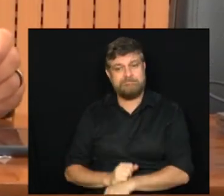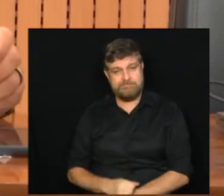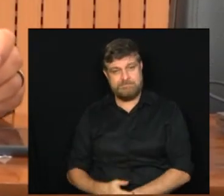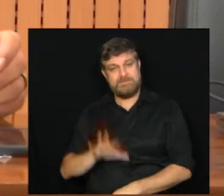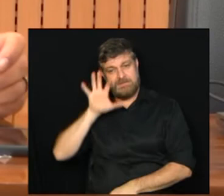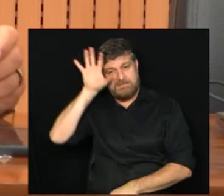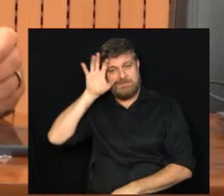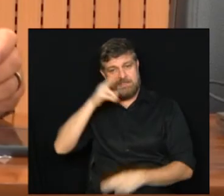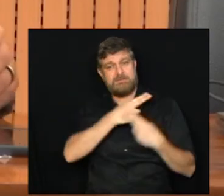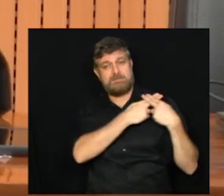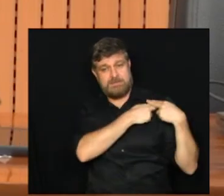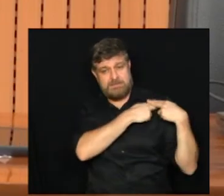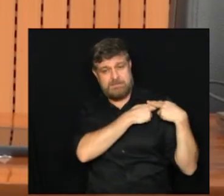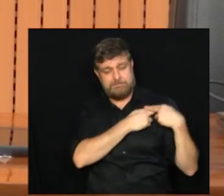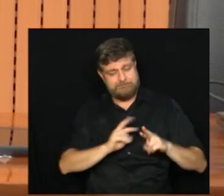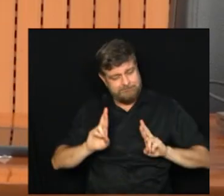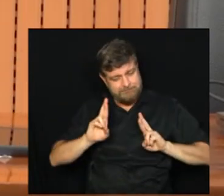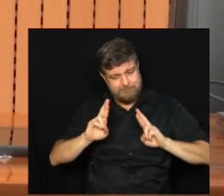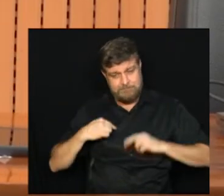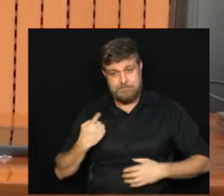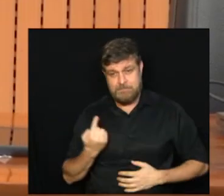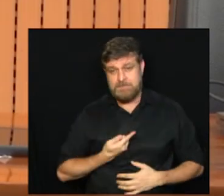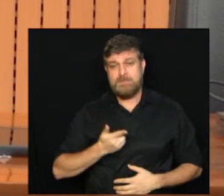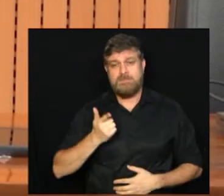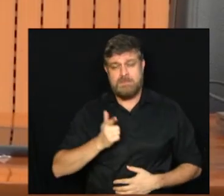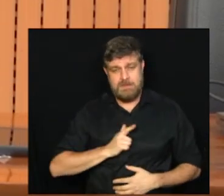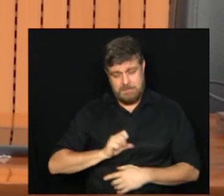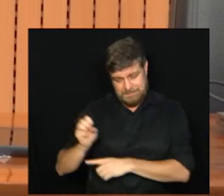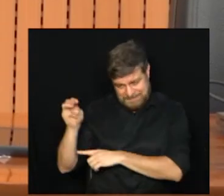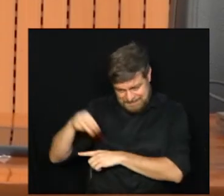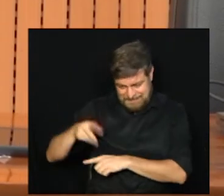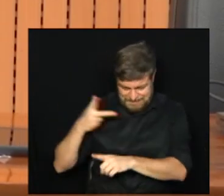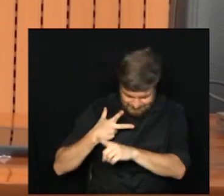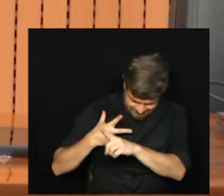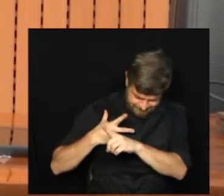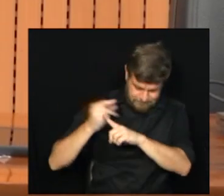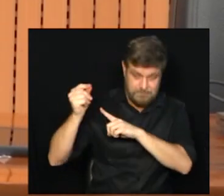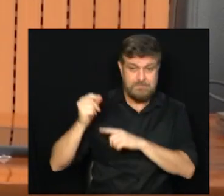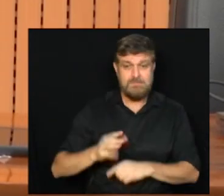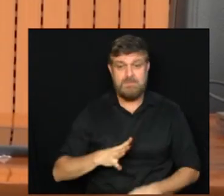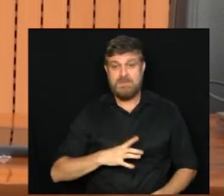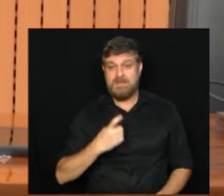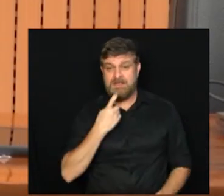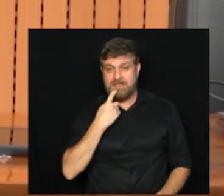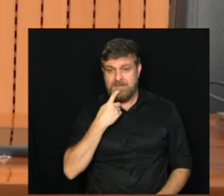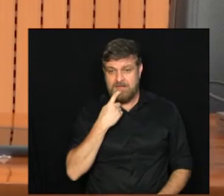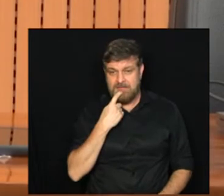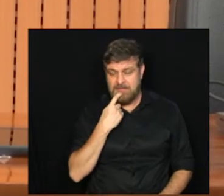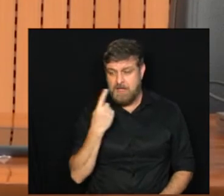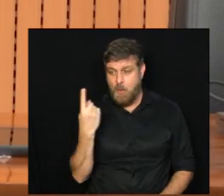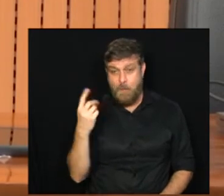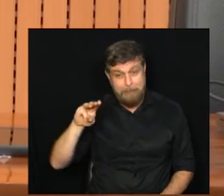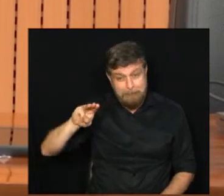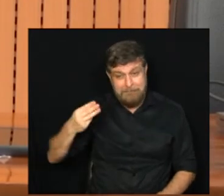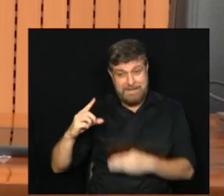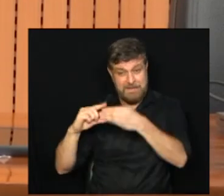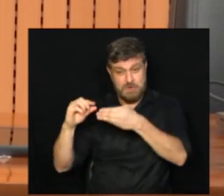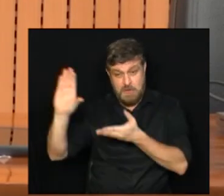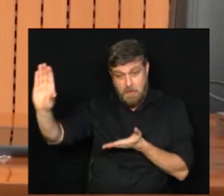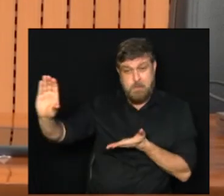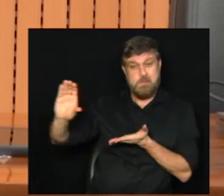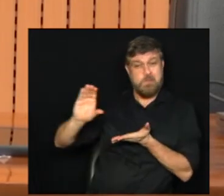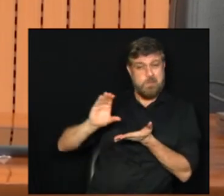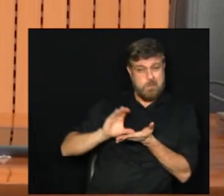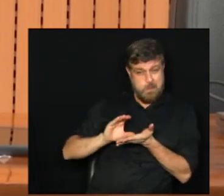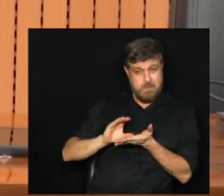aí o processo, espero que a gente tenha, sim, êxito e a Campinas possa ser contemplada com o recurso